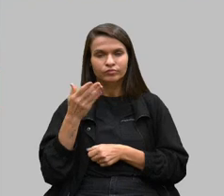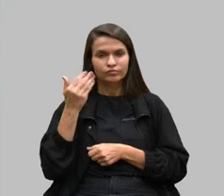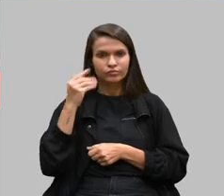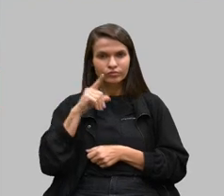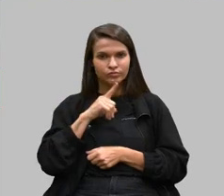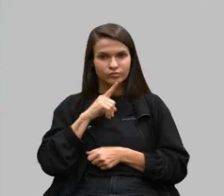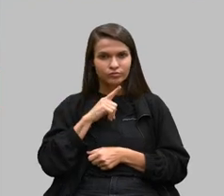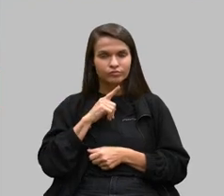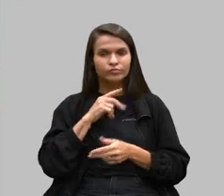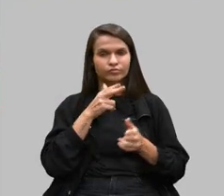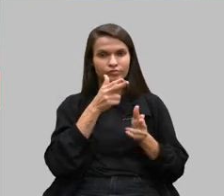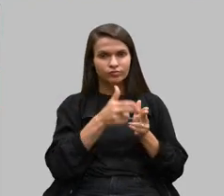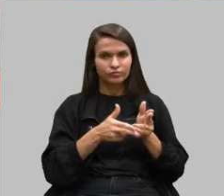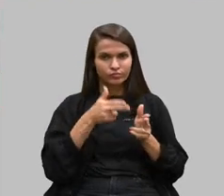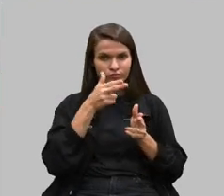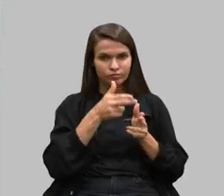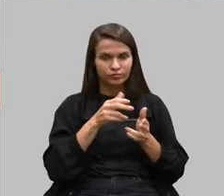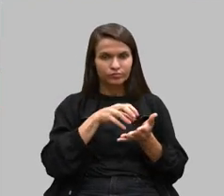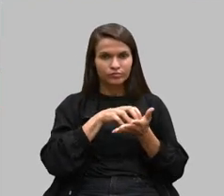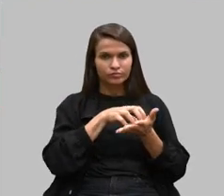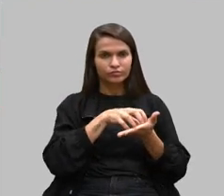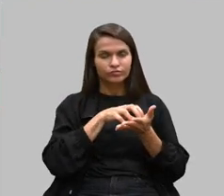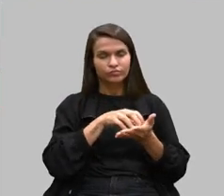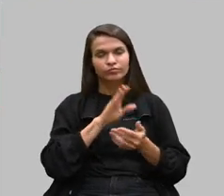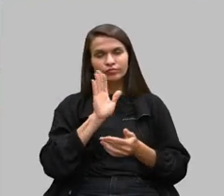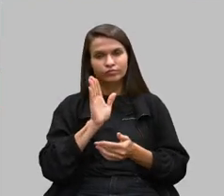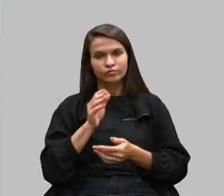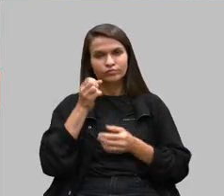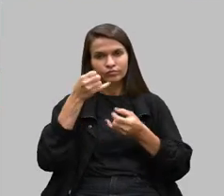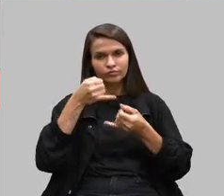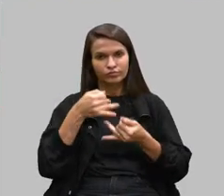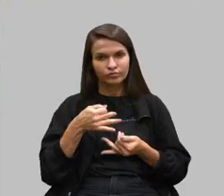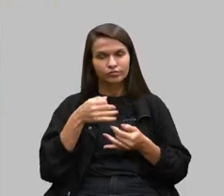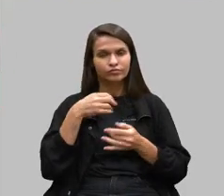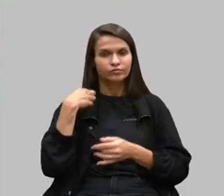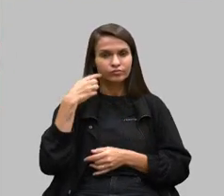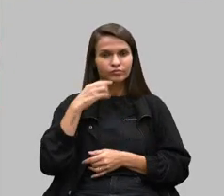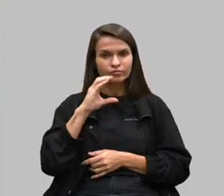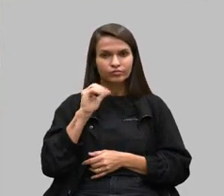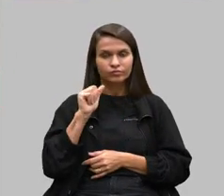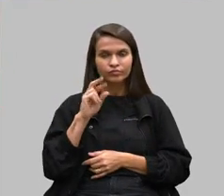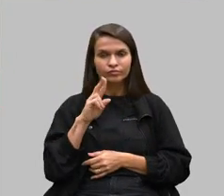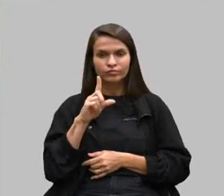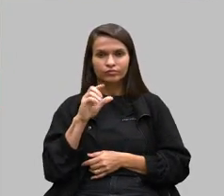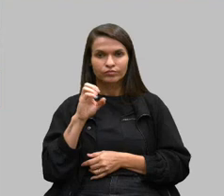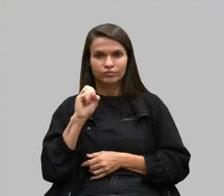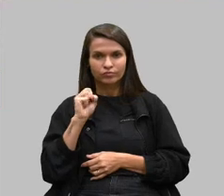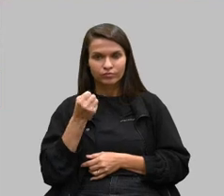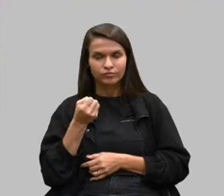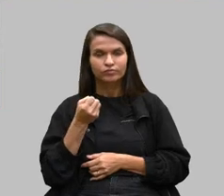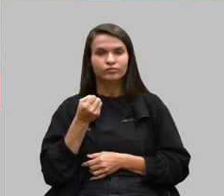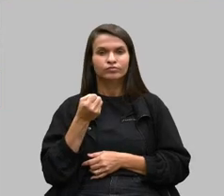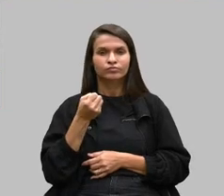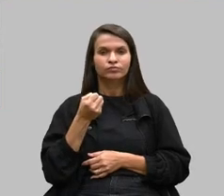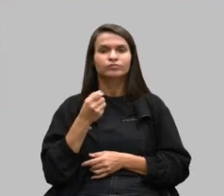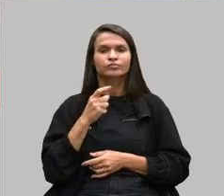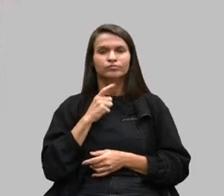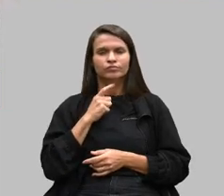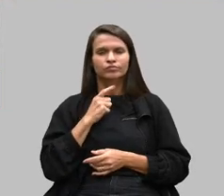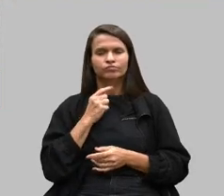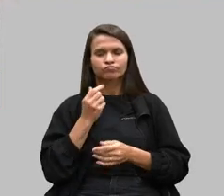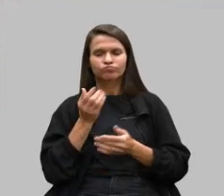Essa ferrovia Ela já foi dito aqui pelo deputado Carlos ar antes né ela passa por Varginha